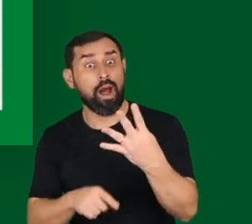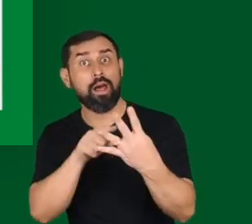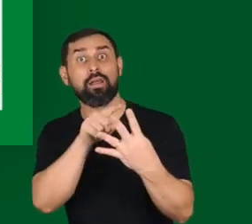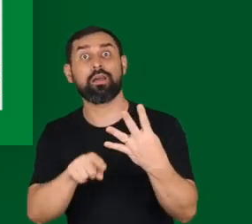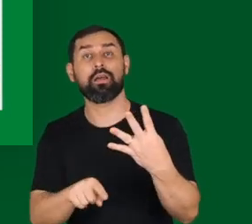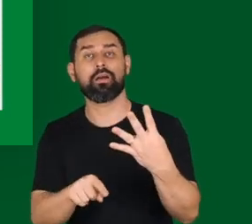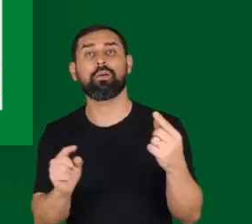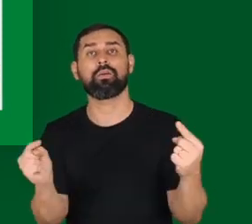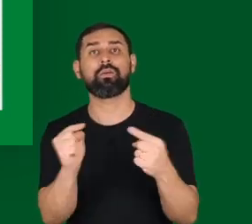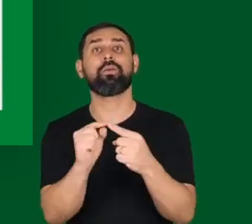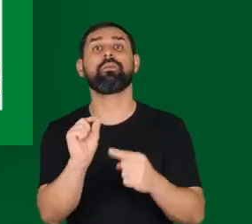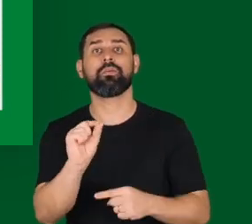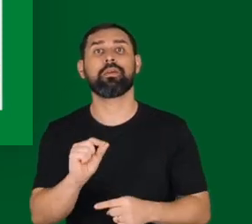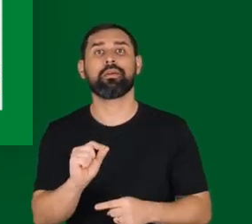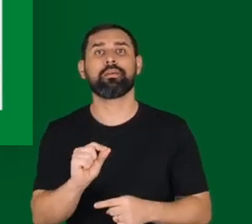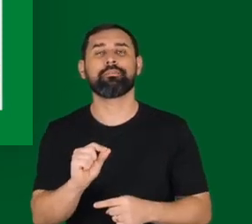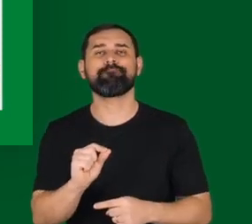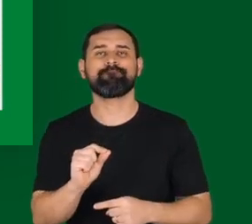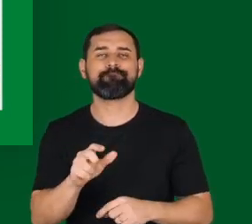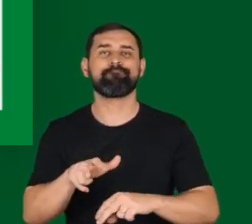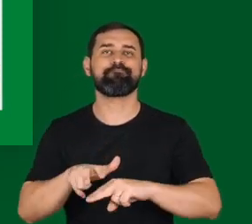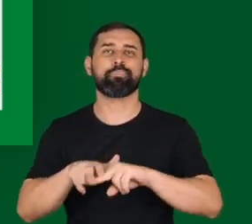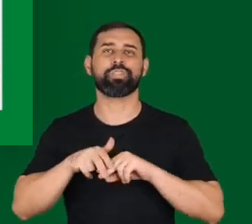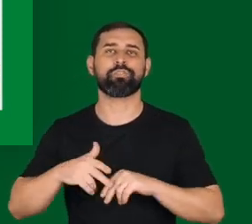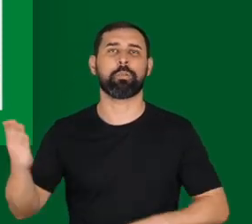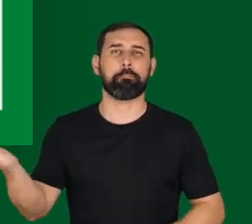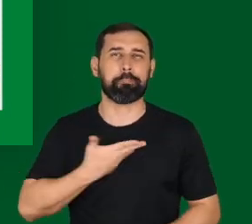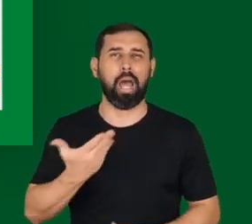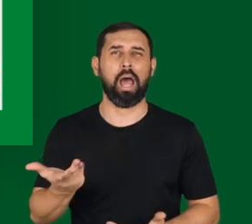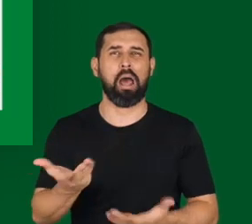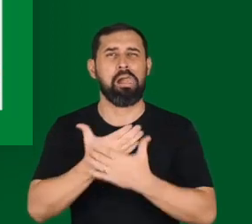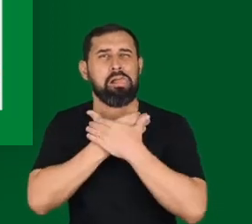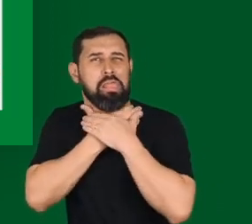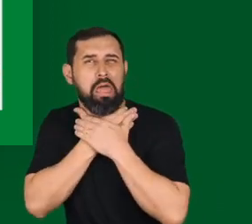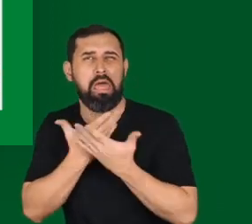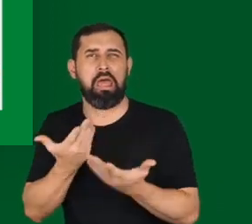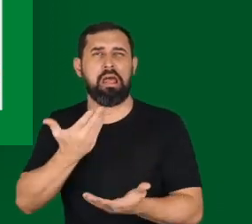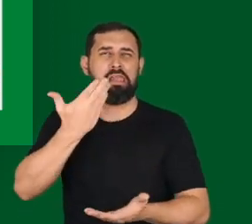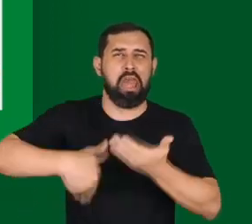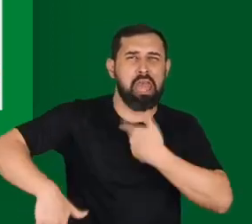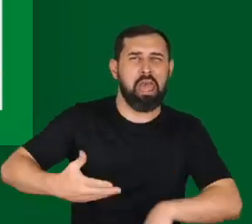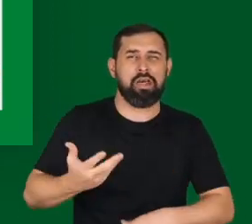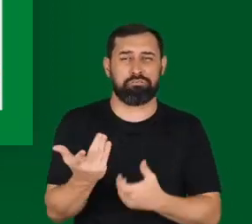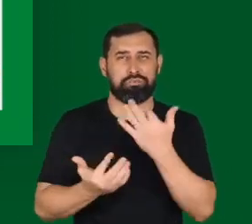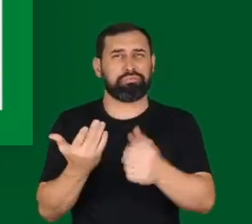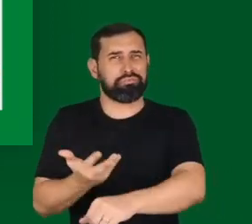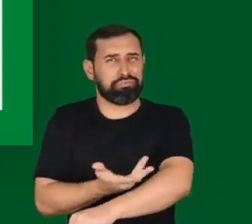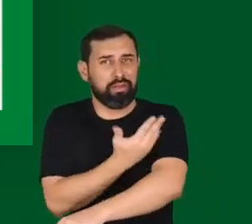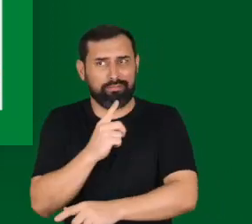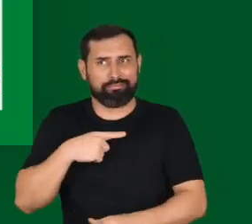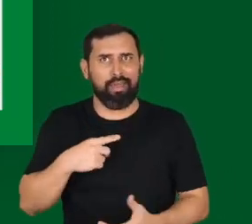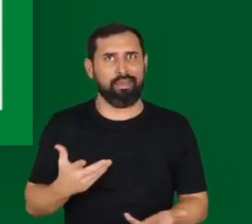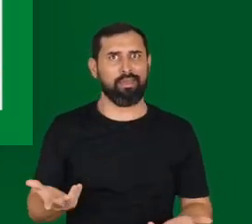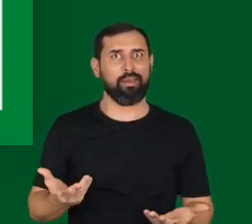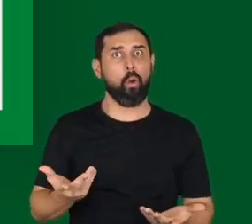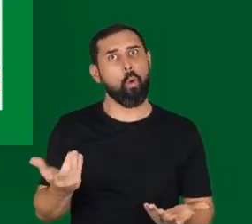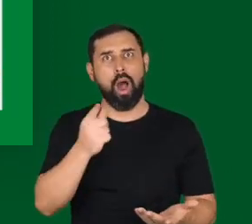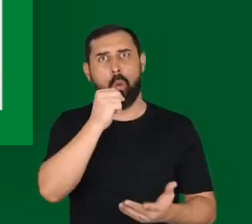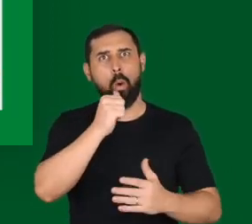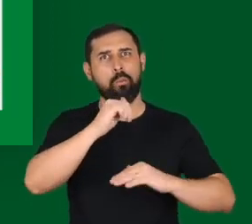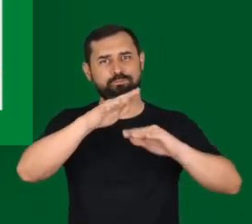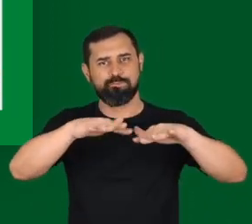infância, 4 delas são relacionadas ao trauma, que é o trânsito, a queimadura, a queda